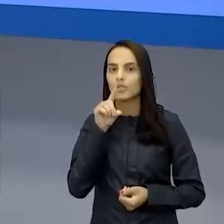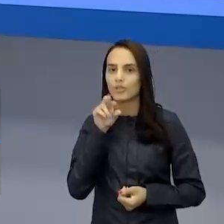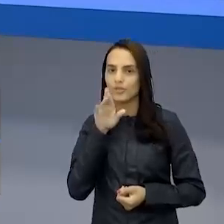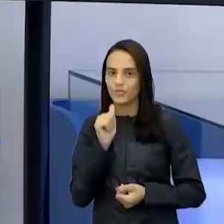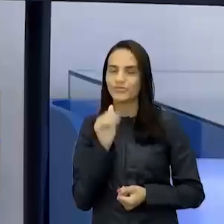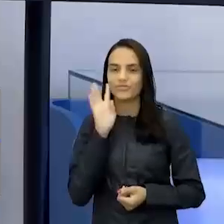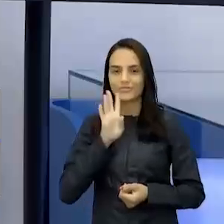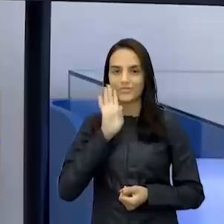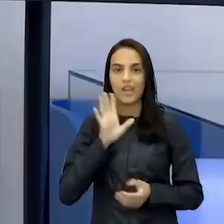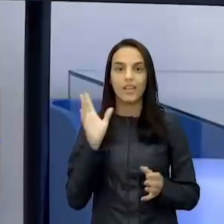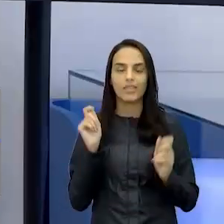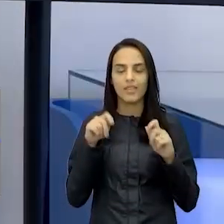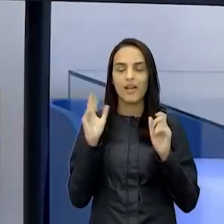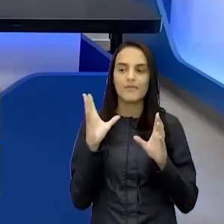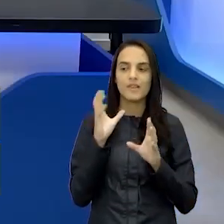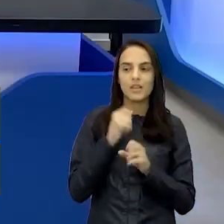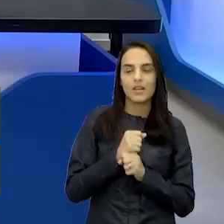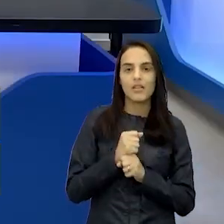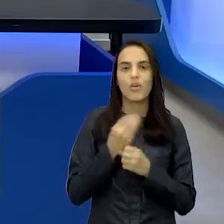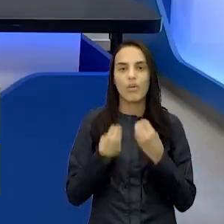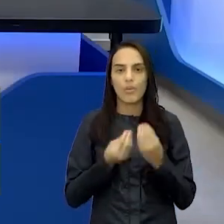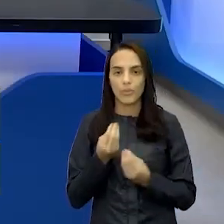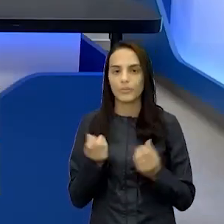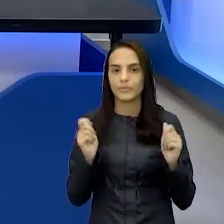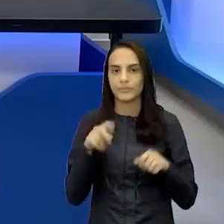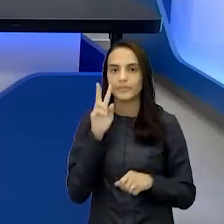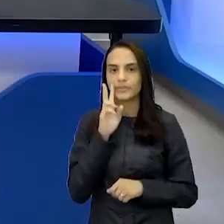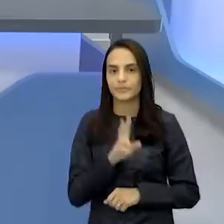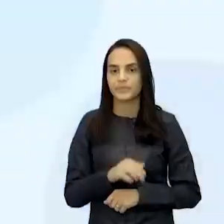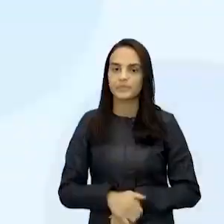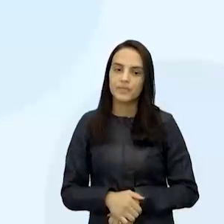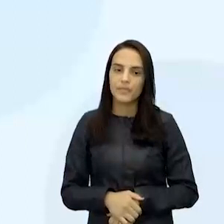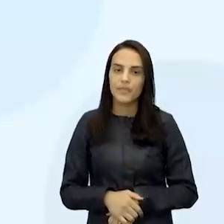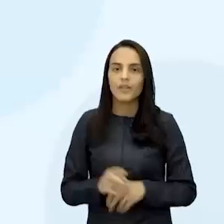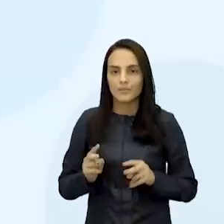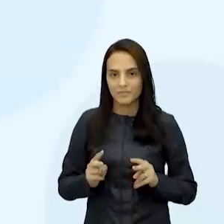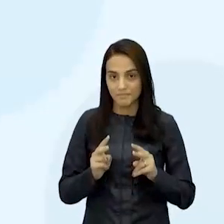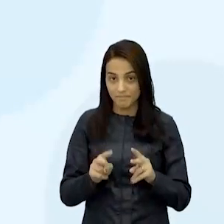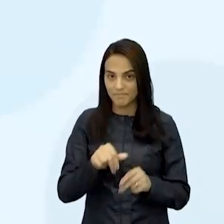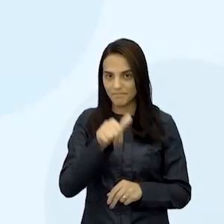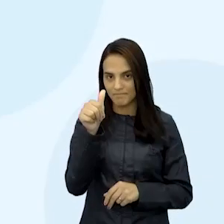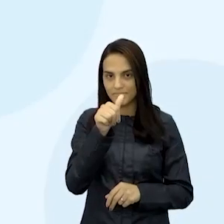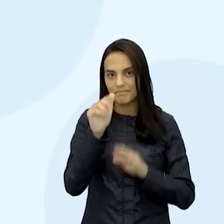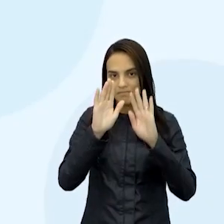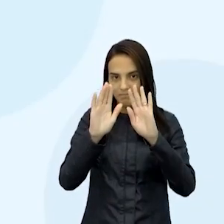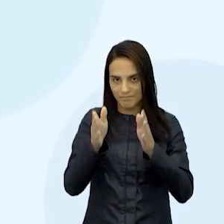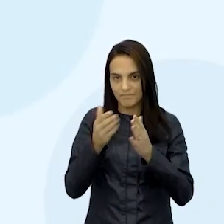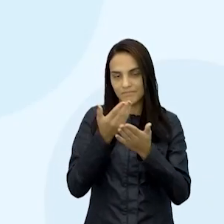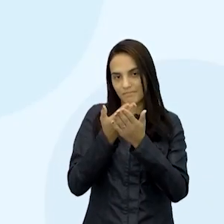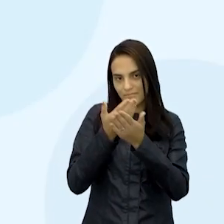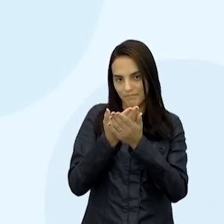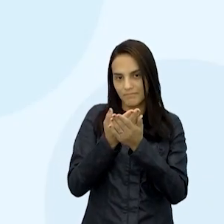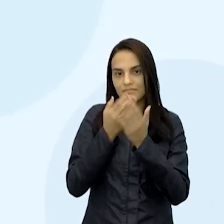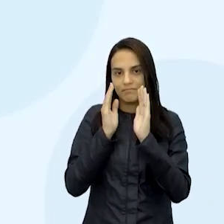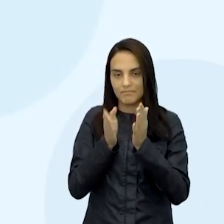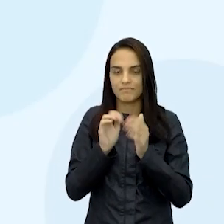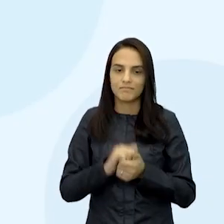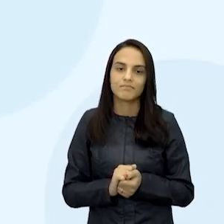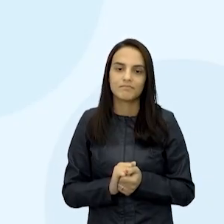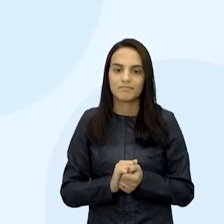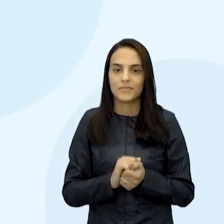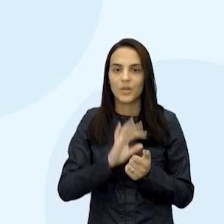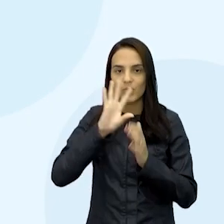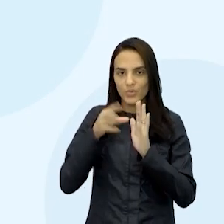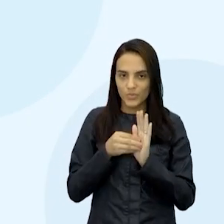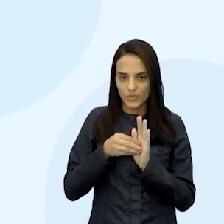como que é feito o cálculo. Exato. Tá bom. Então, continuando. Já fizemos essa primeira parte, que era o estudo do caso, certo? Exatamente. Agora